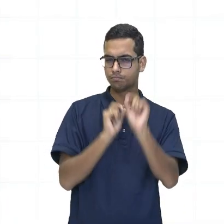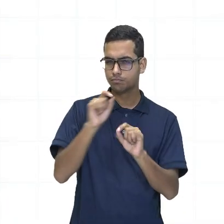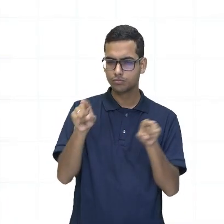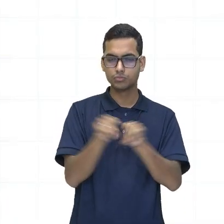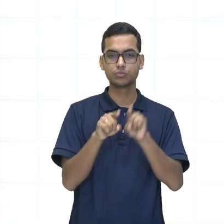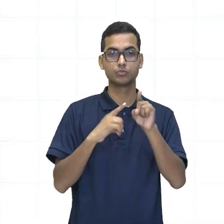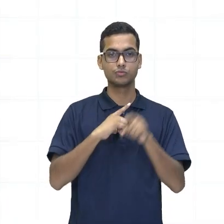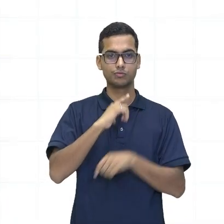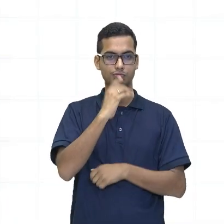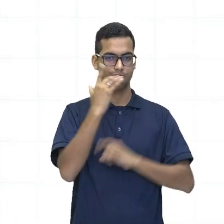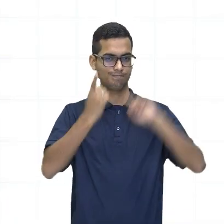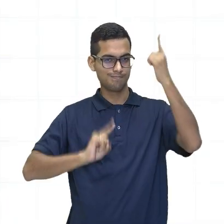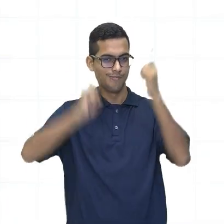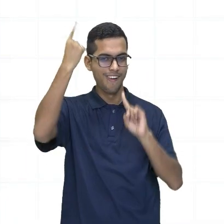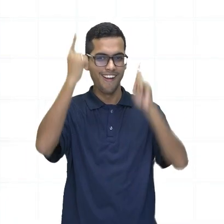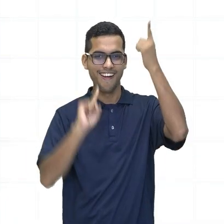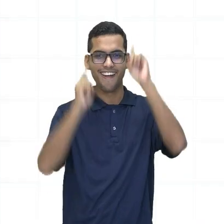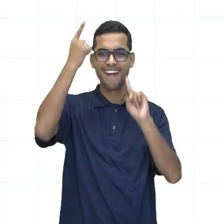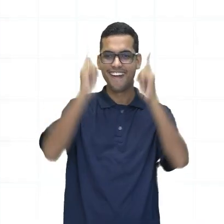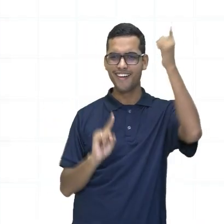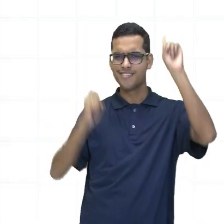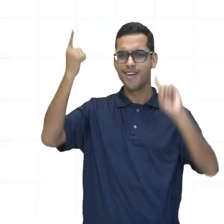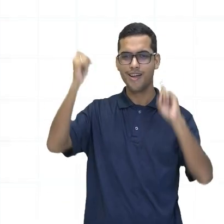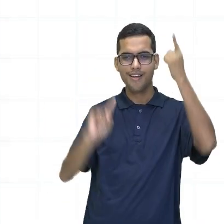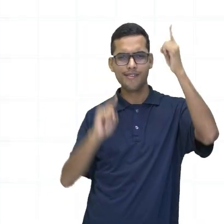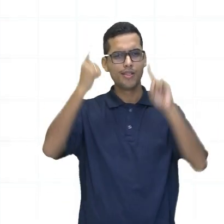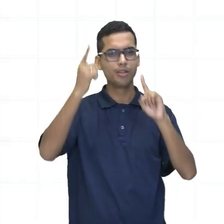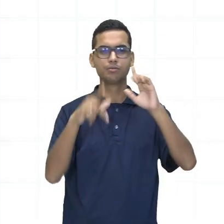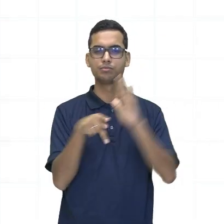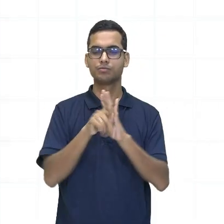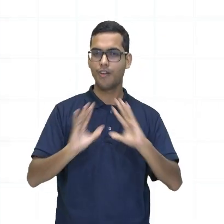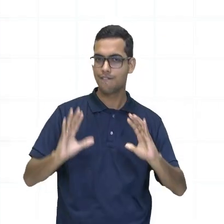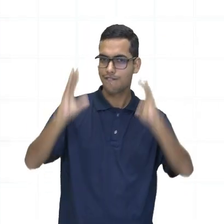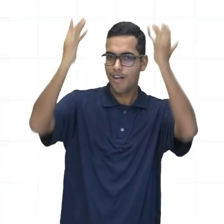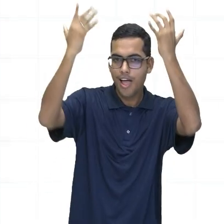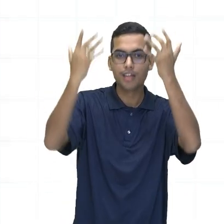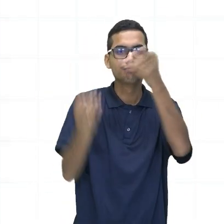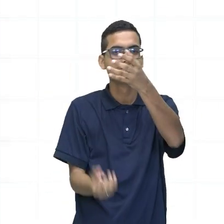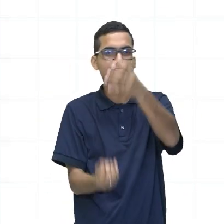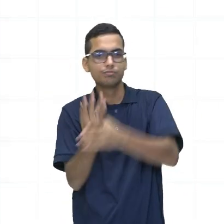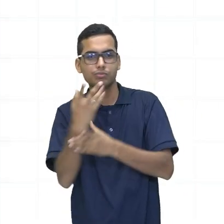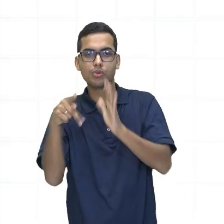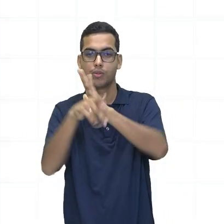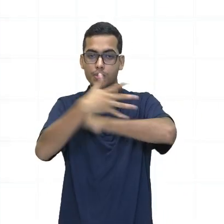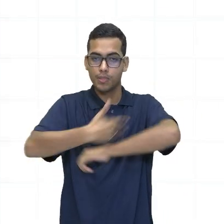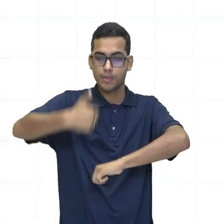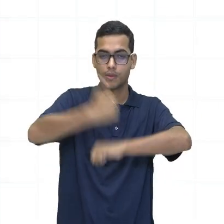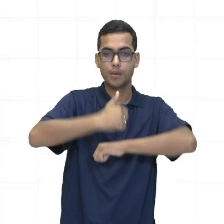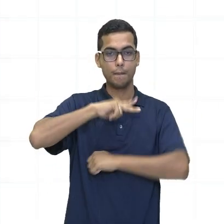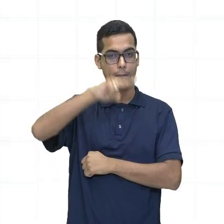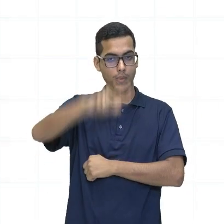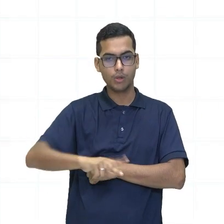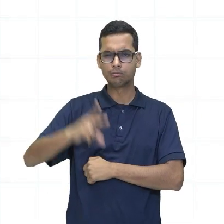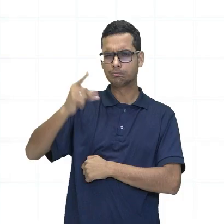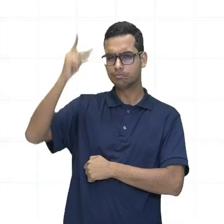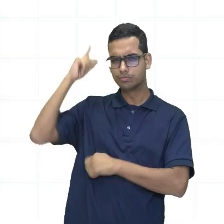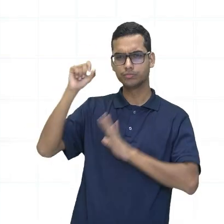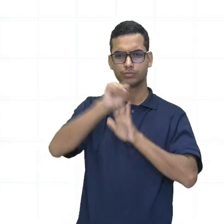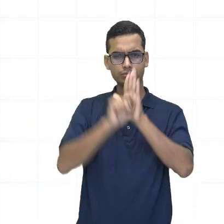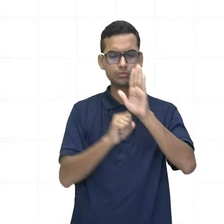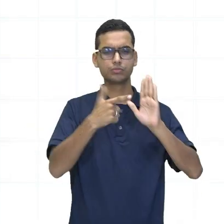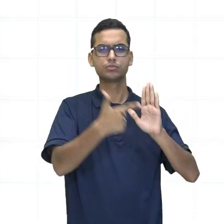Bem, no Brasil, os festejos de carnaval surgiram com a colonização portuguesa a partir